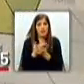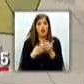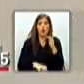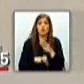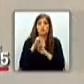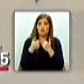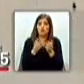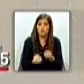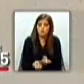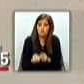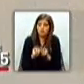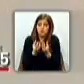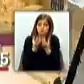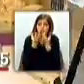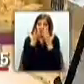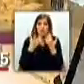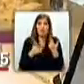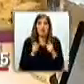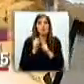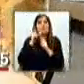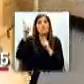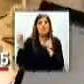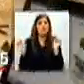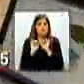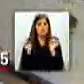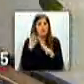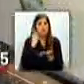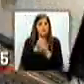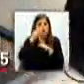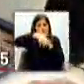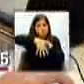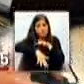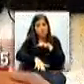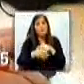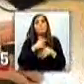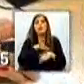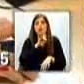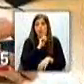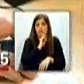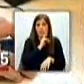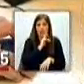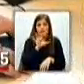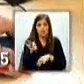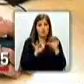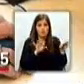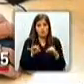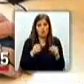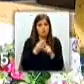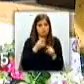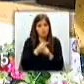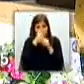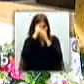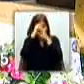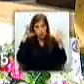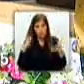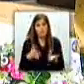a germinação. Não vão crescer folhas, apenas raízes, mas vai ser o suficiente para se tirar várias conclusões. Para já